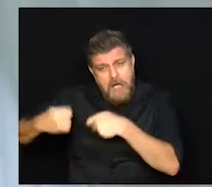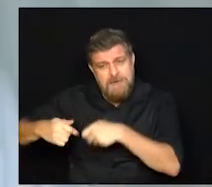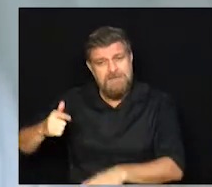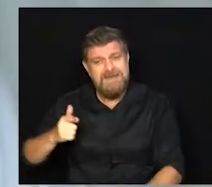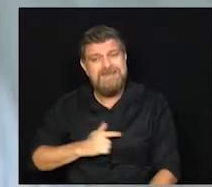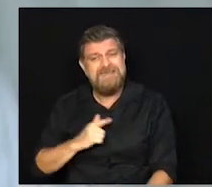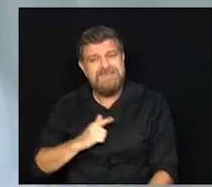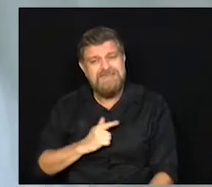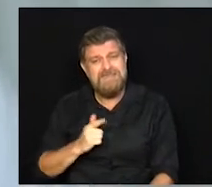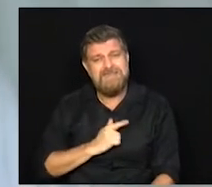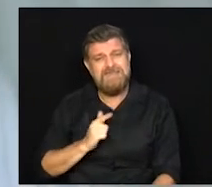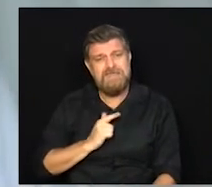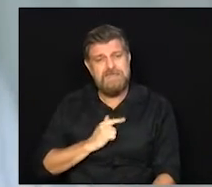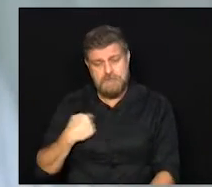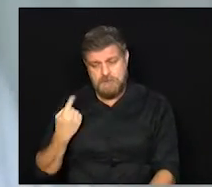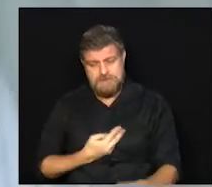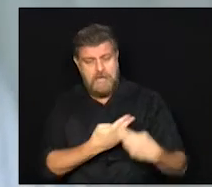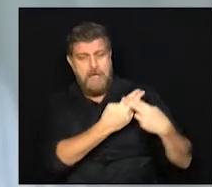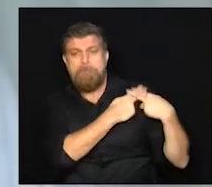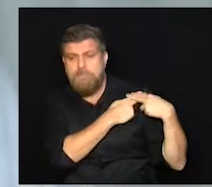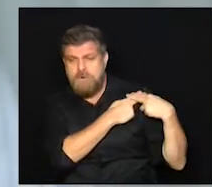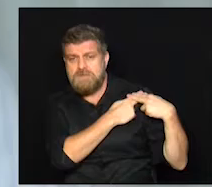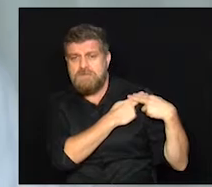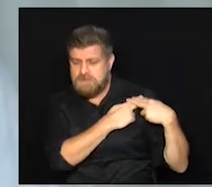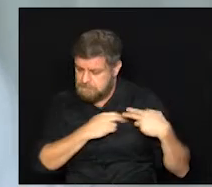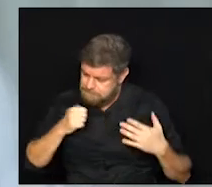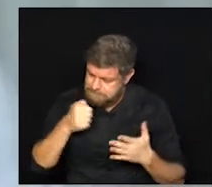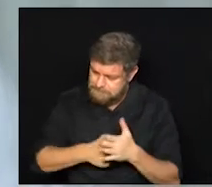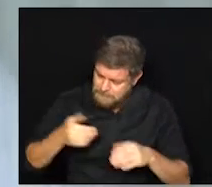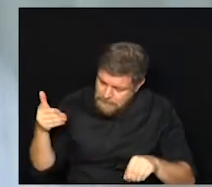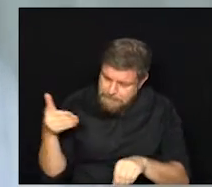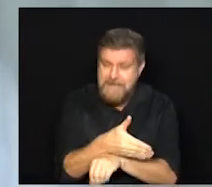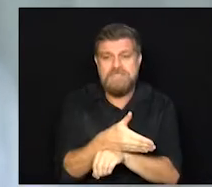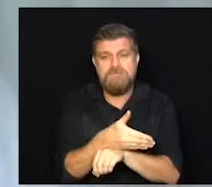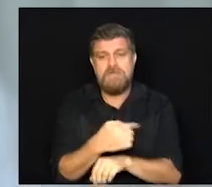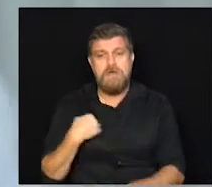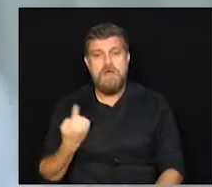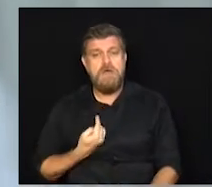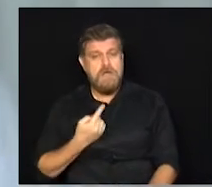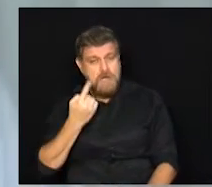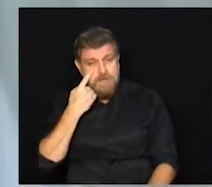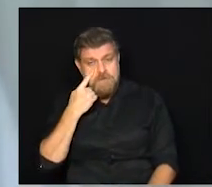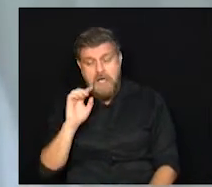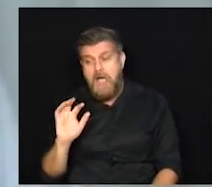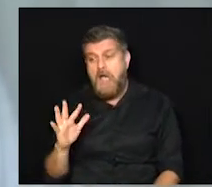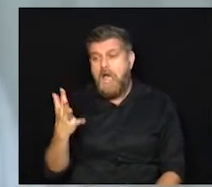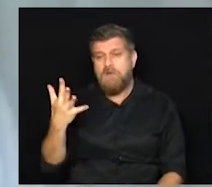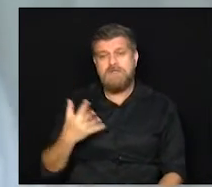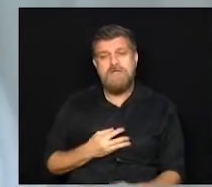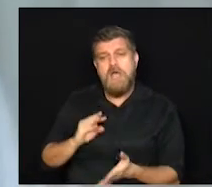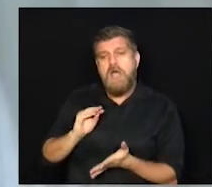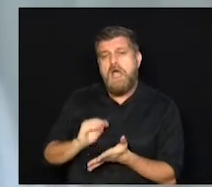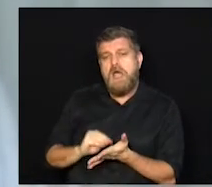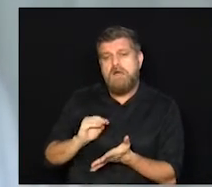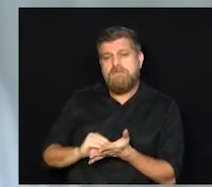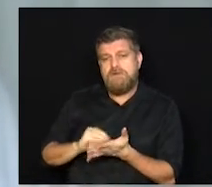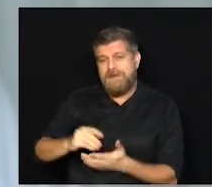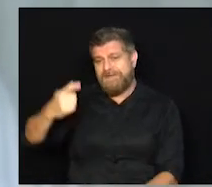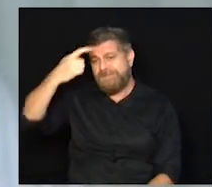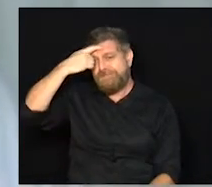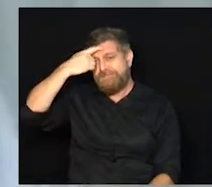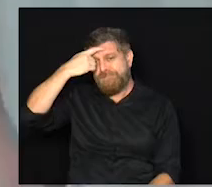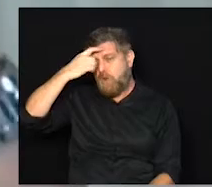nossa participação, né? Porque o que eu vejo que acontece muito é a falta de